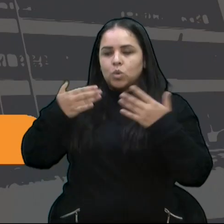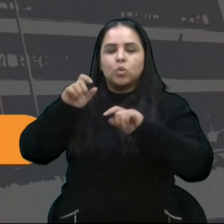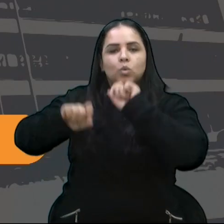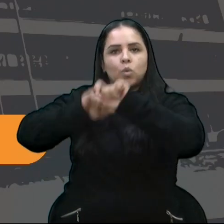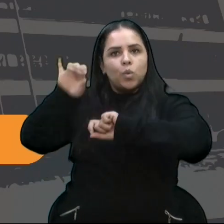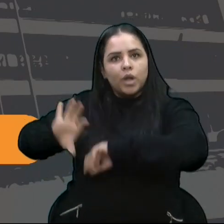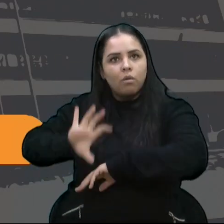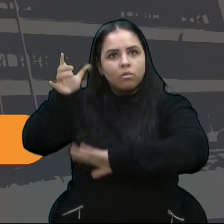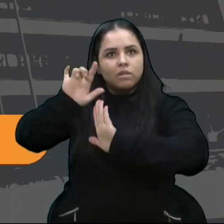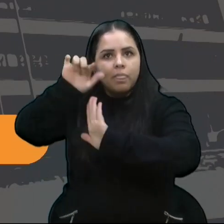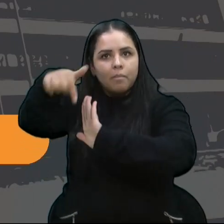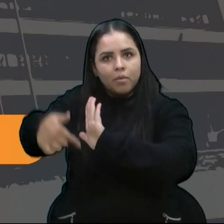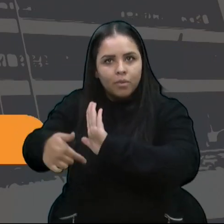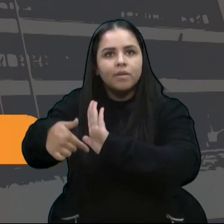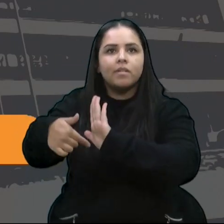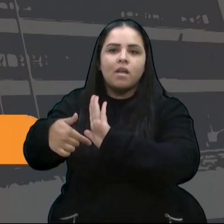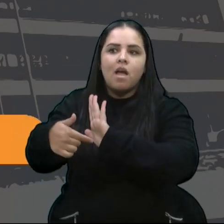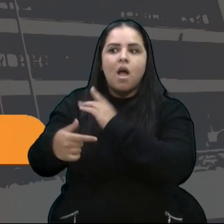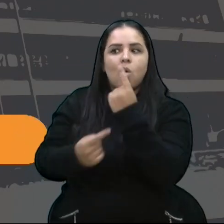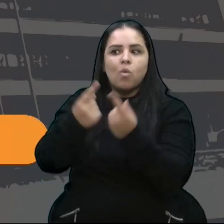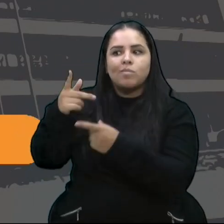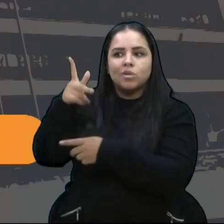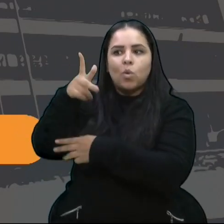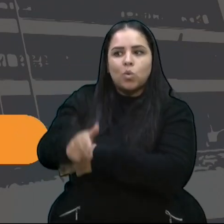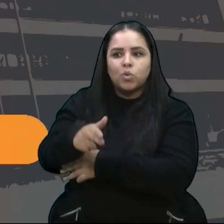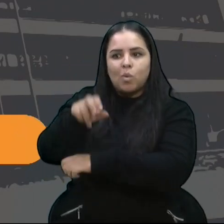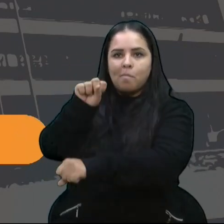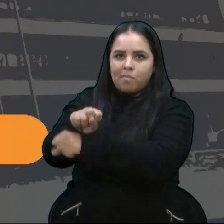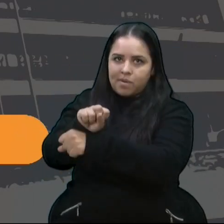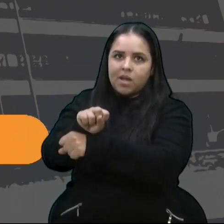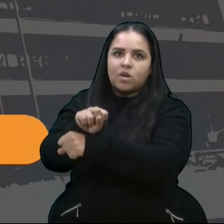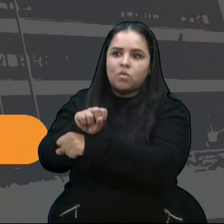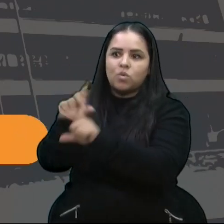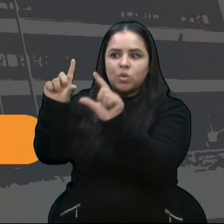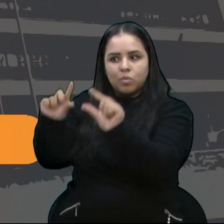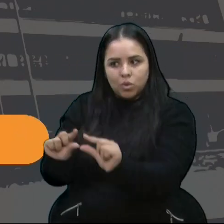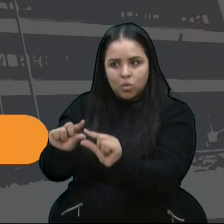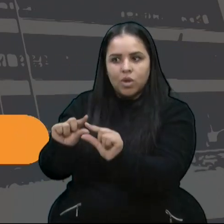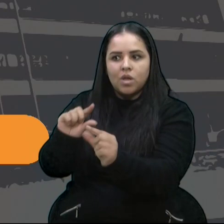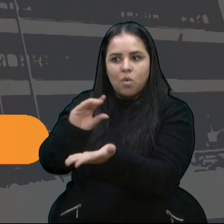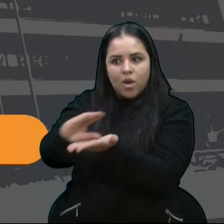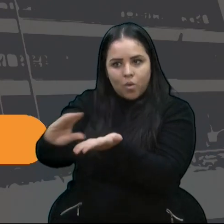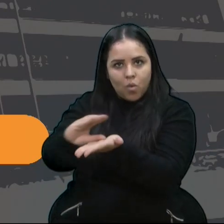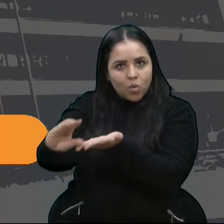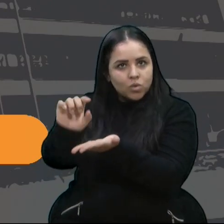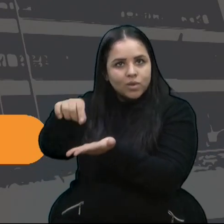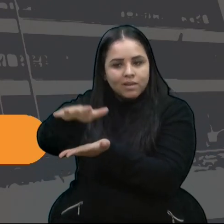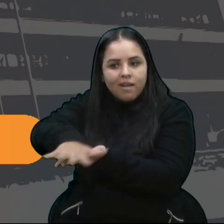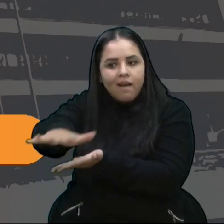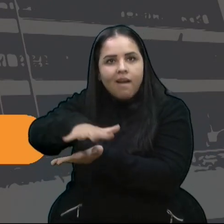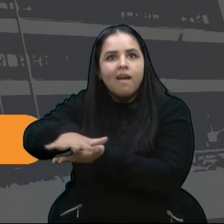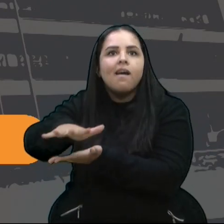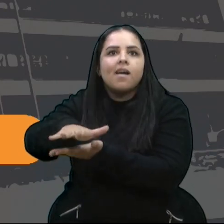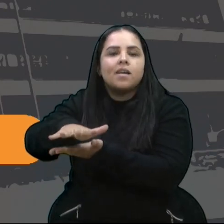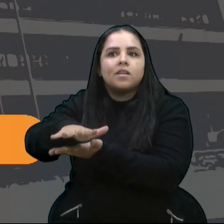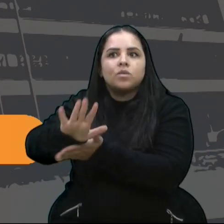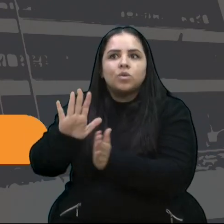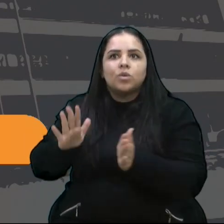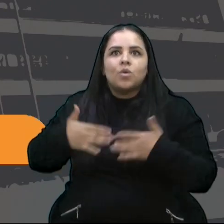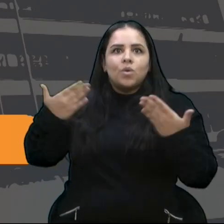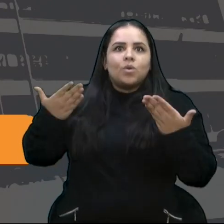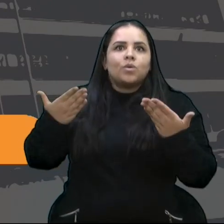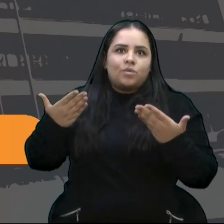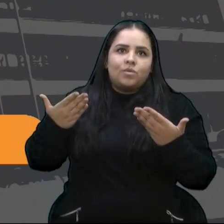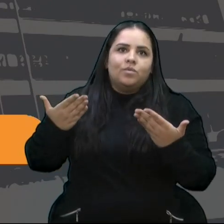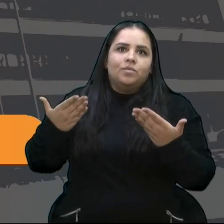frente, muitas delas cortaram, muitas delas reduziram investimentos e foi um susto. Esse susto